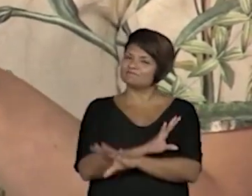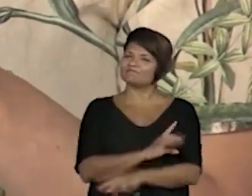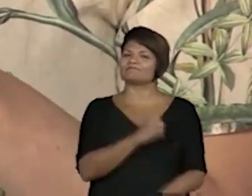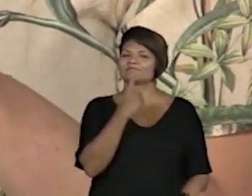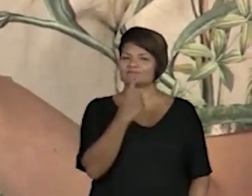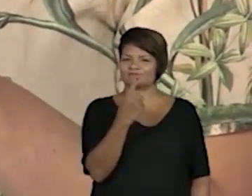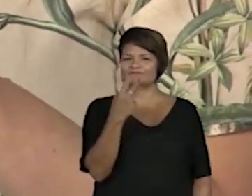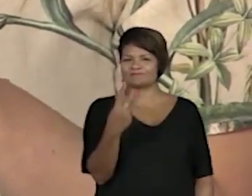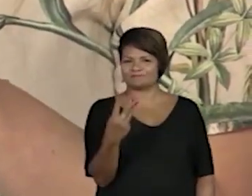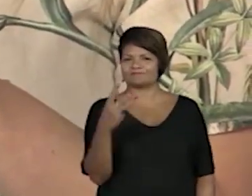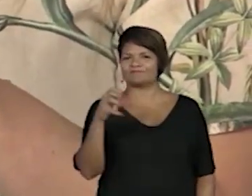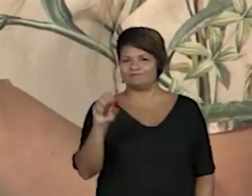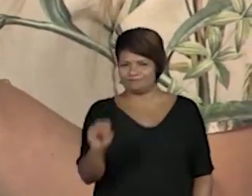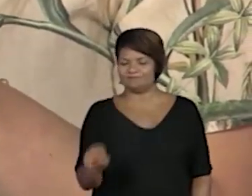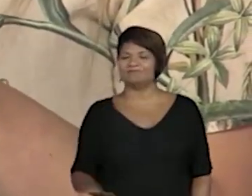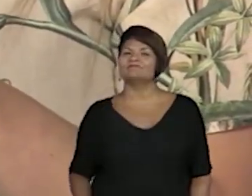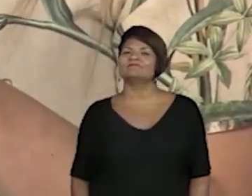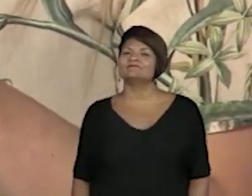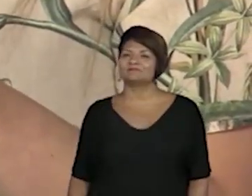unidade aqui, ó,